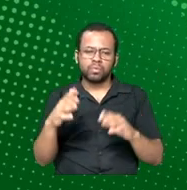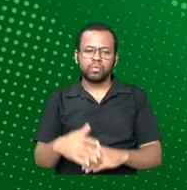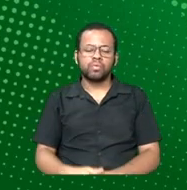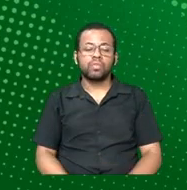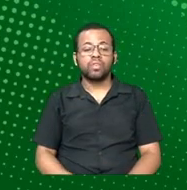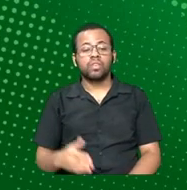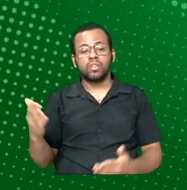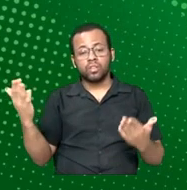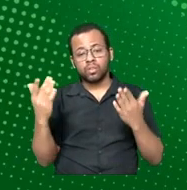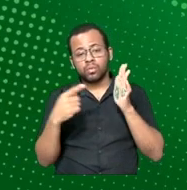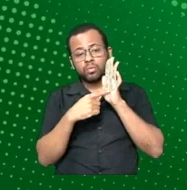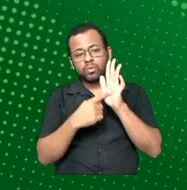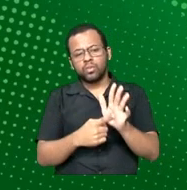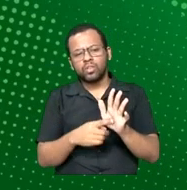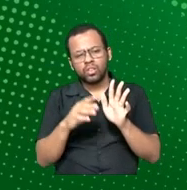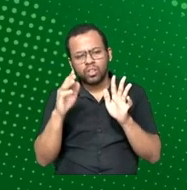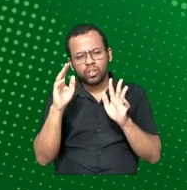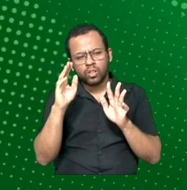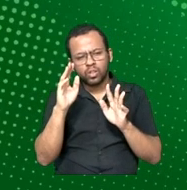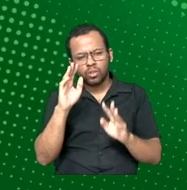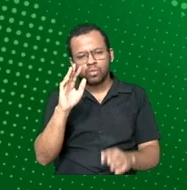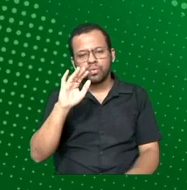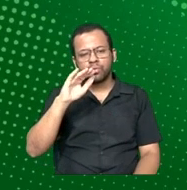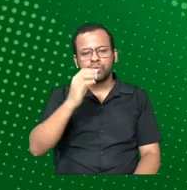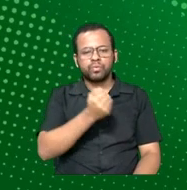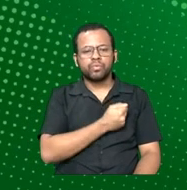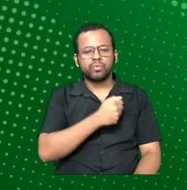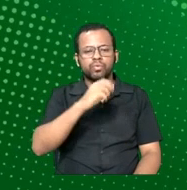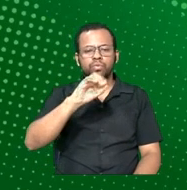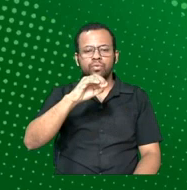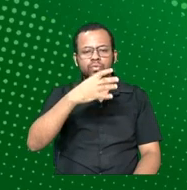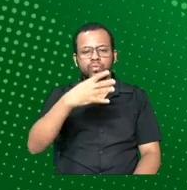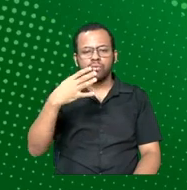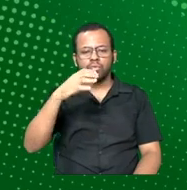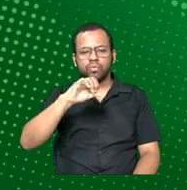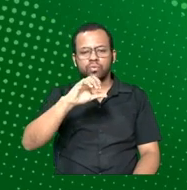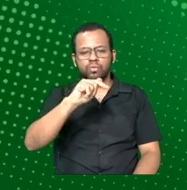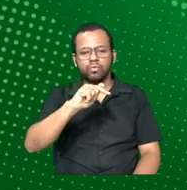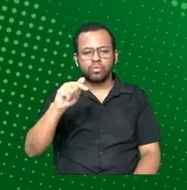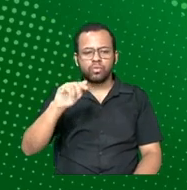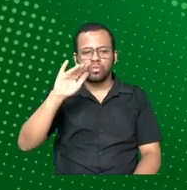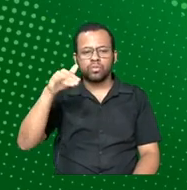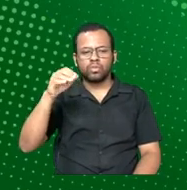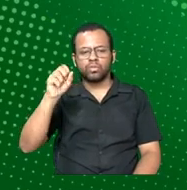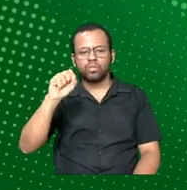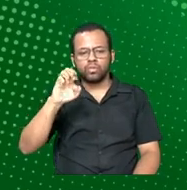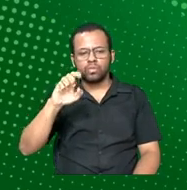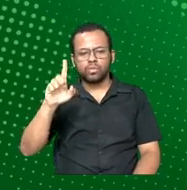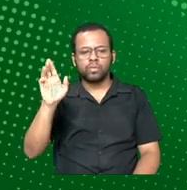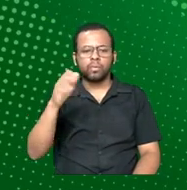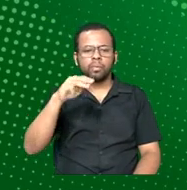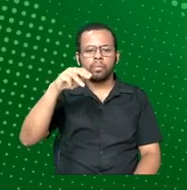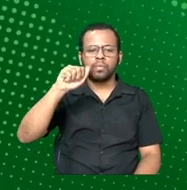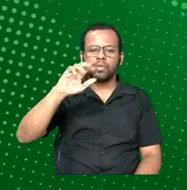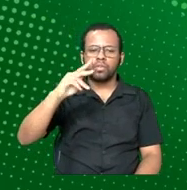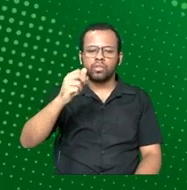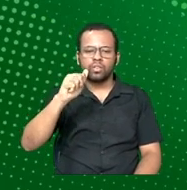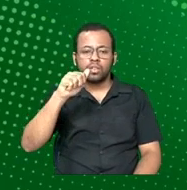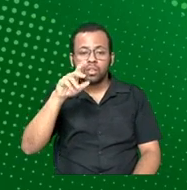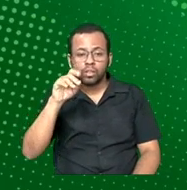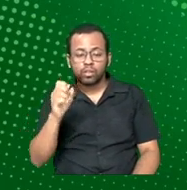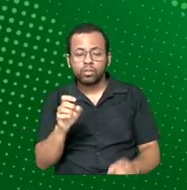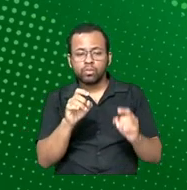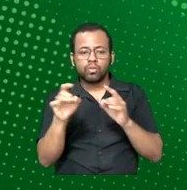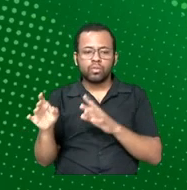revelando aqui o penúltimo de hoje é 044977 José Machado lá de Feira Nova Letícia foi a pé quente